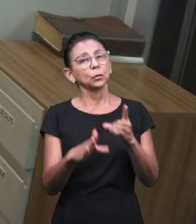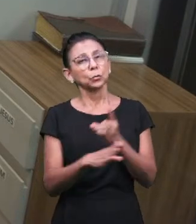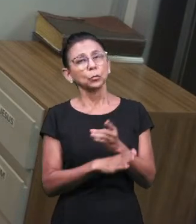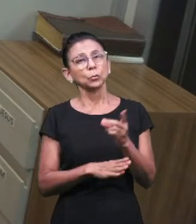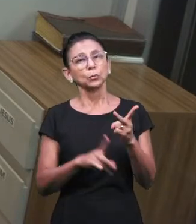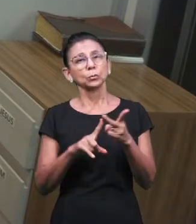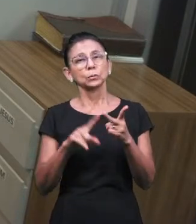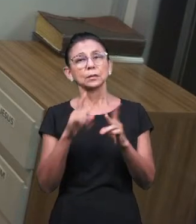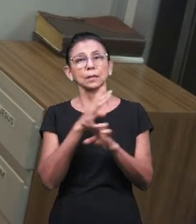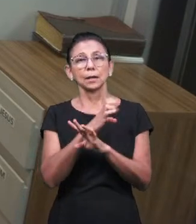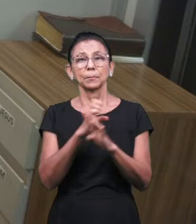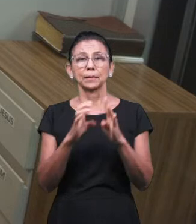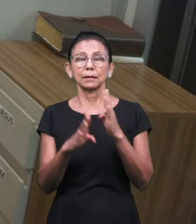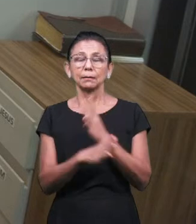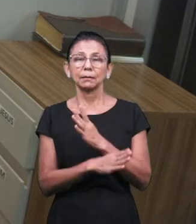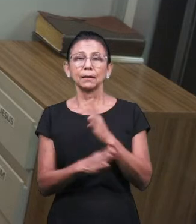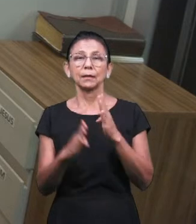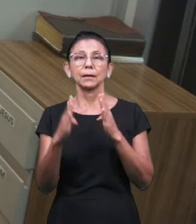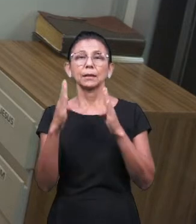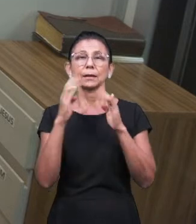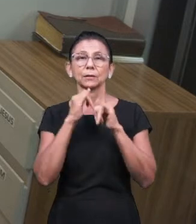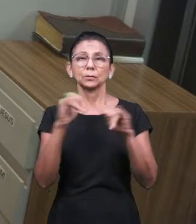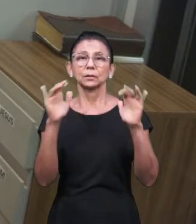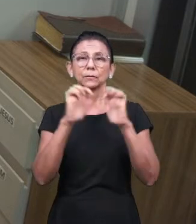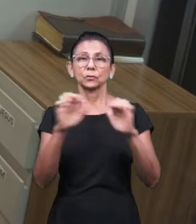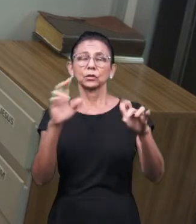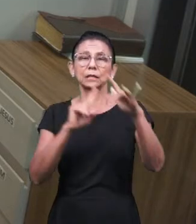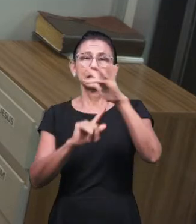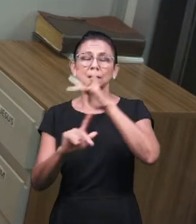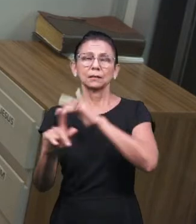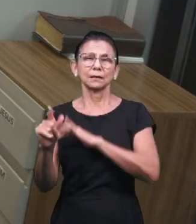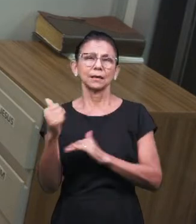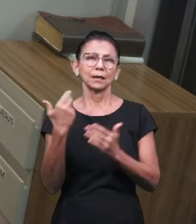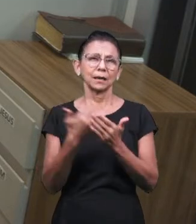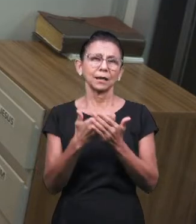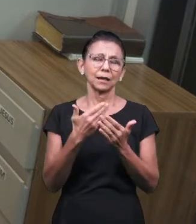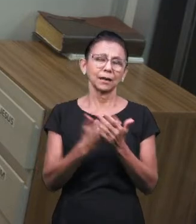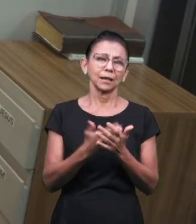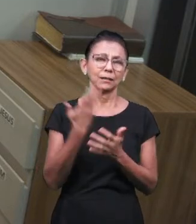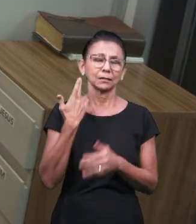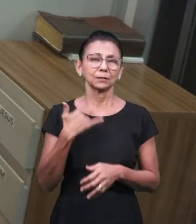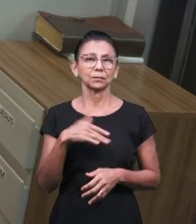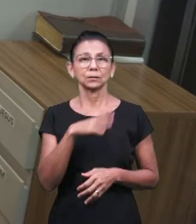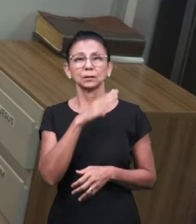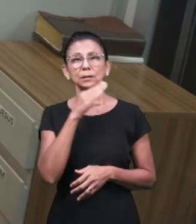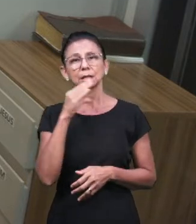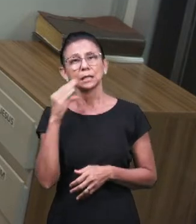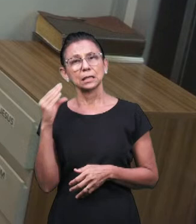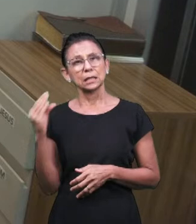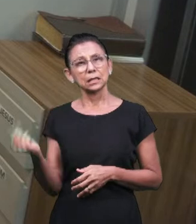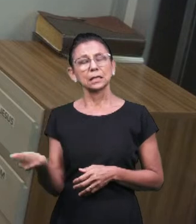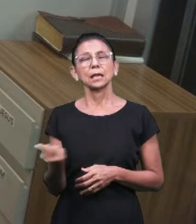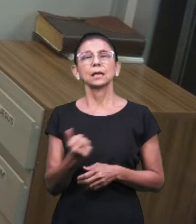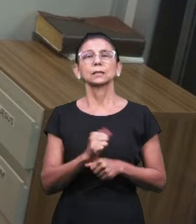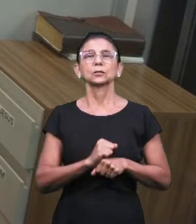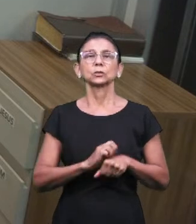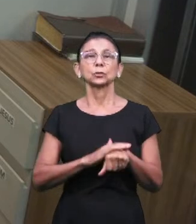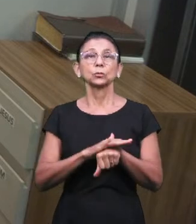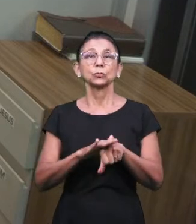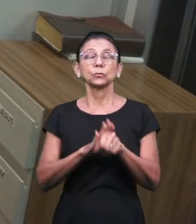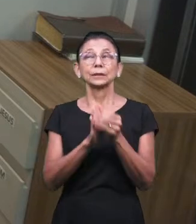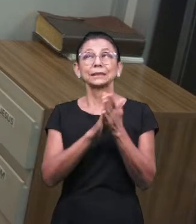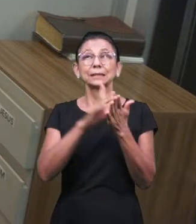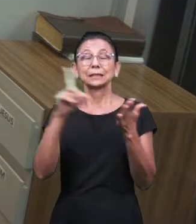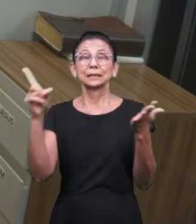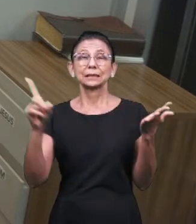bíblica dominical, o programa Anunciando o Evangelho Eterno, aulas para crianças, intermediários e adolescentes, conversas bíblicas, são muitos